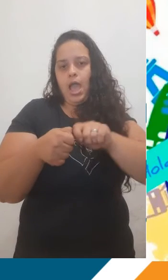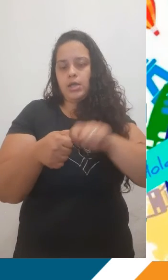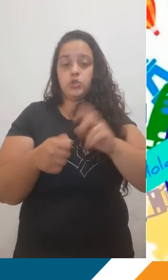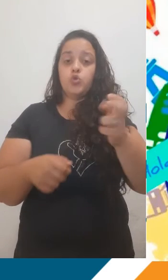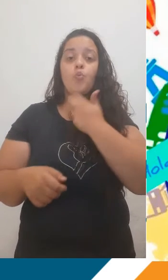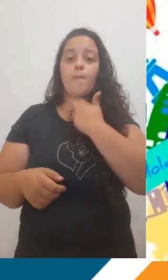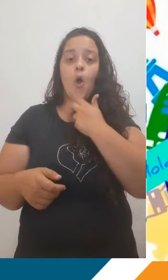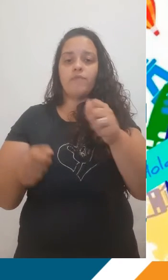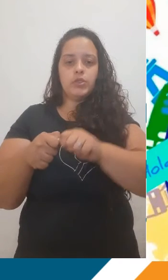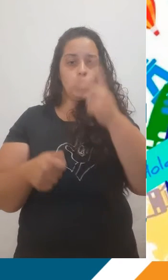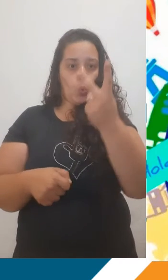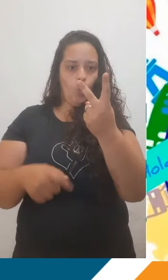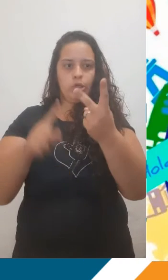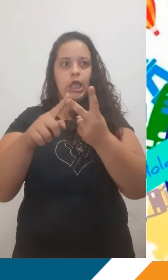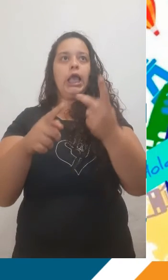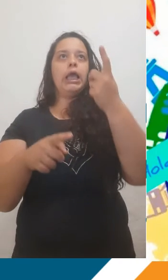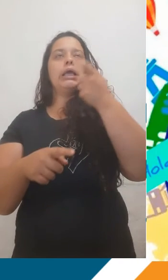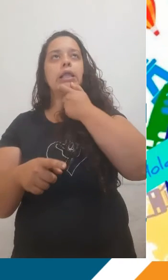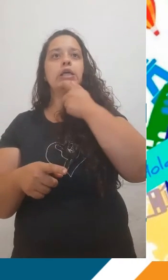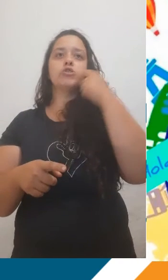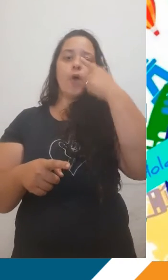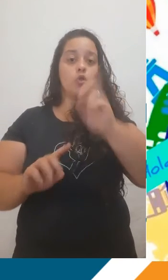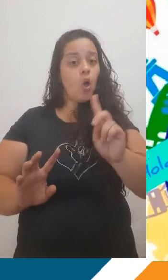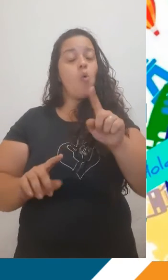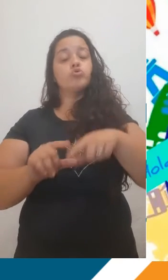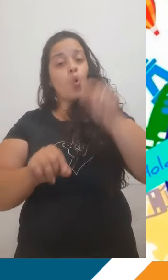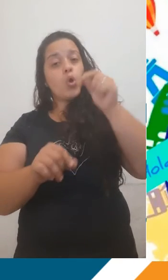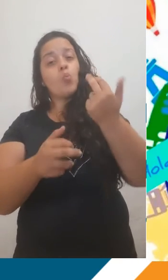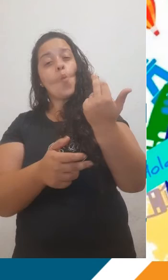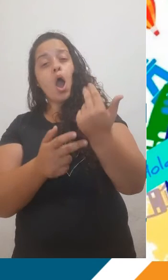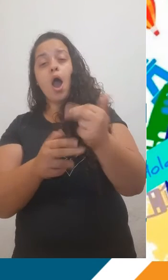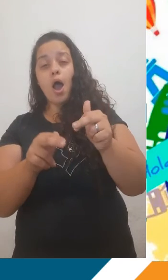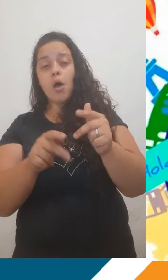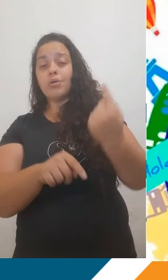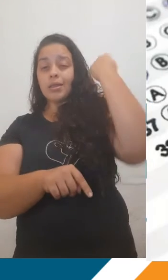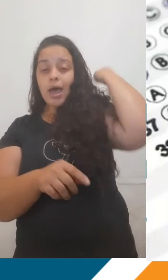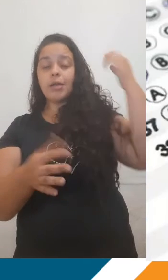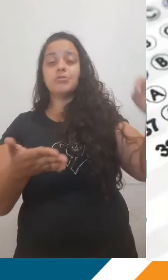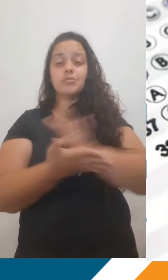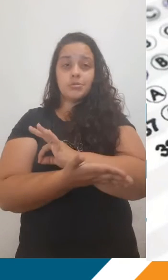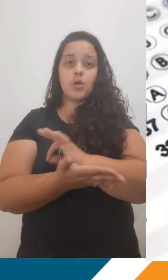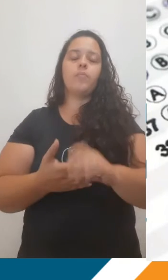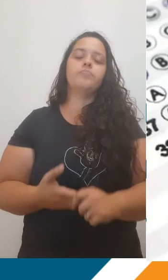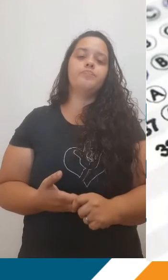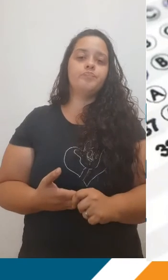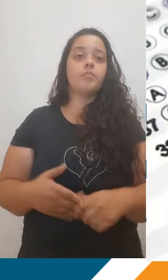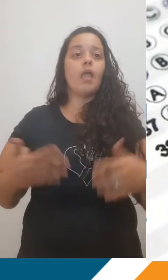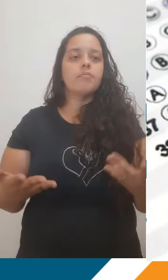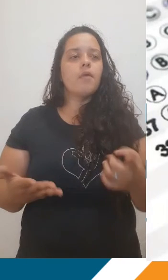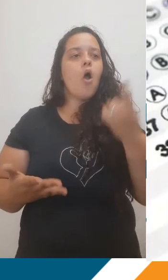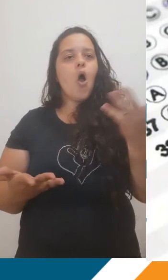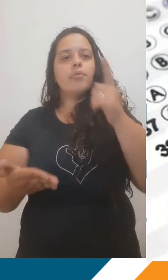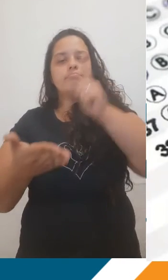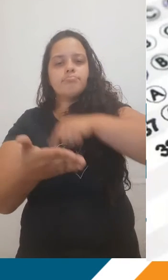língua estrangeira, que podem ser essenciais e decisivos nessa trajetória. Marcação do cartão